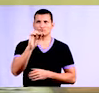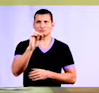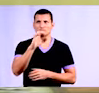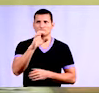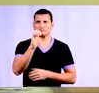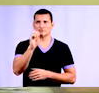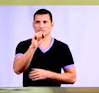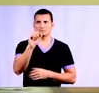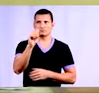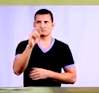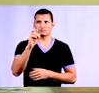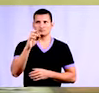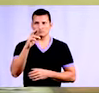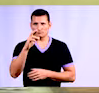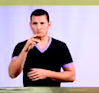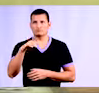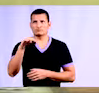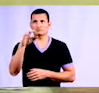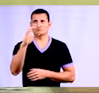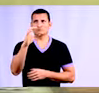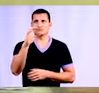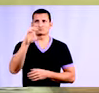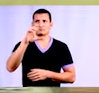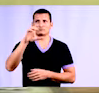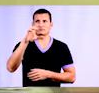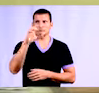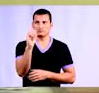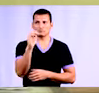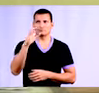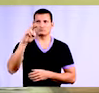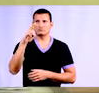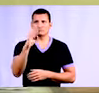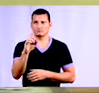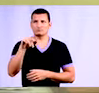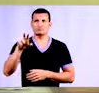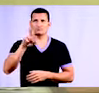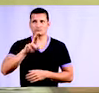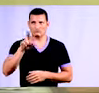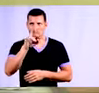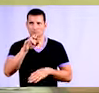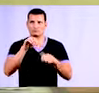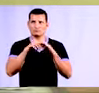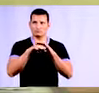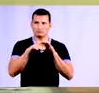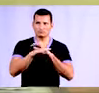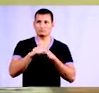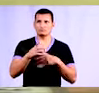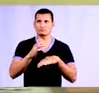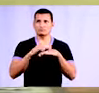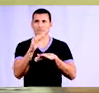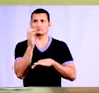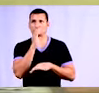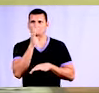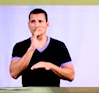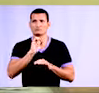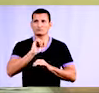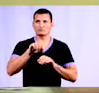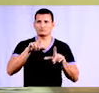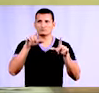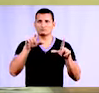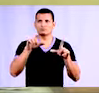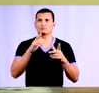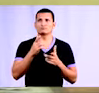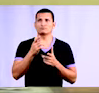A memória cache é usada pelo processador para exatamente armazenar, ficar mais rápido a execução das